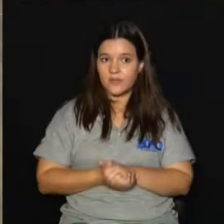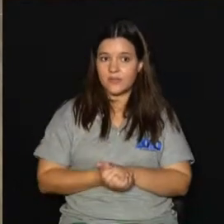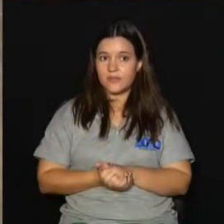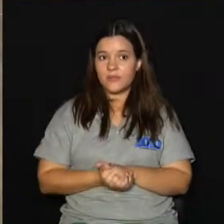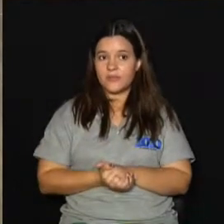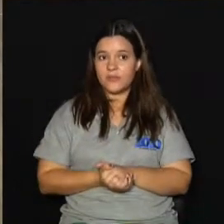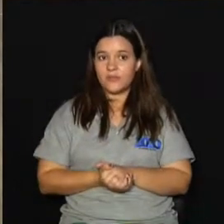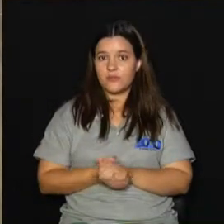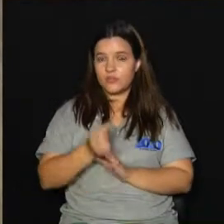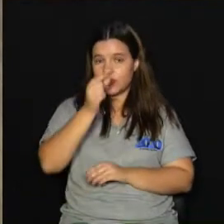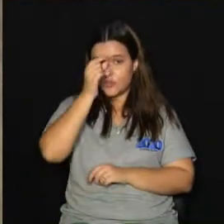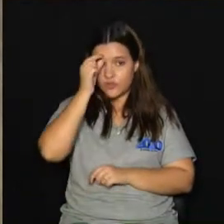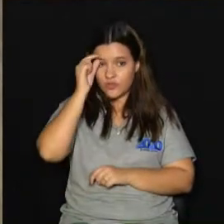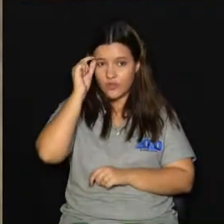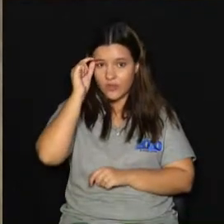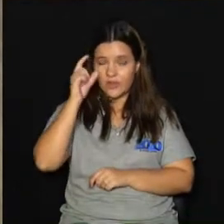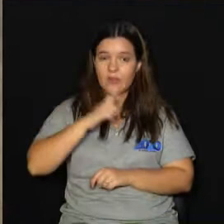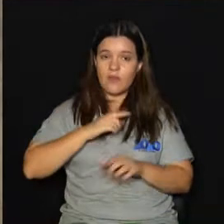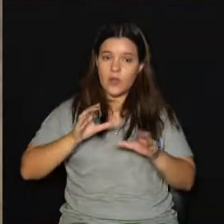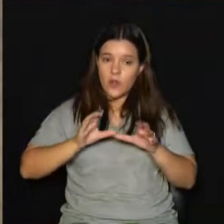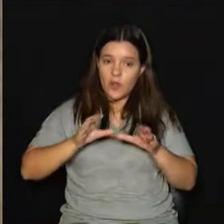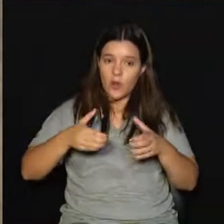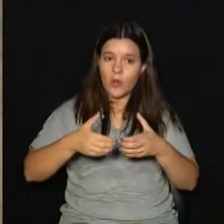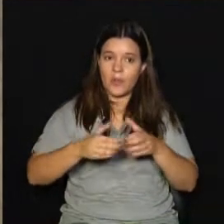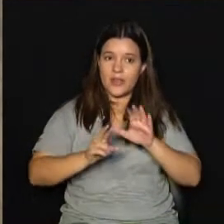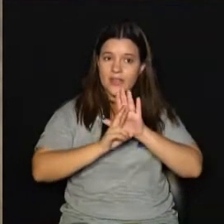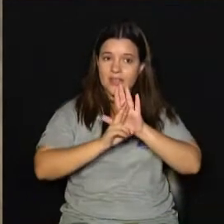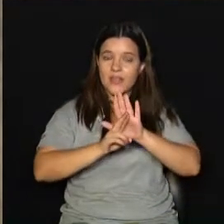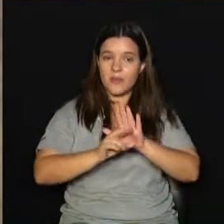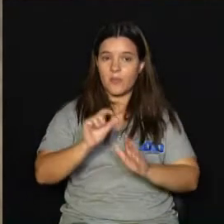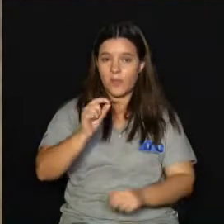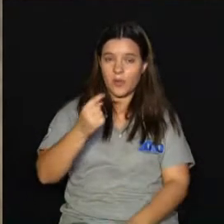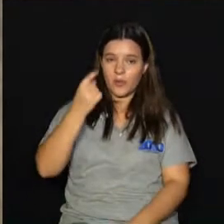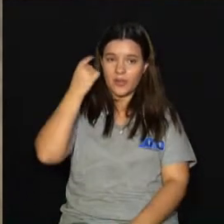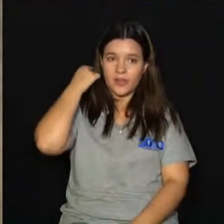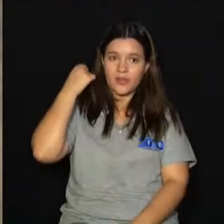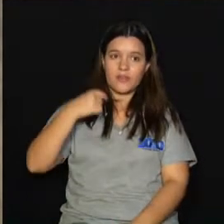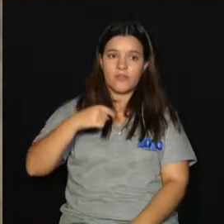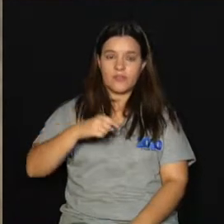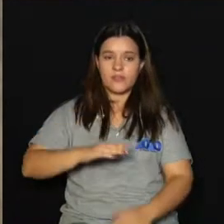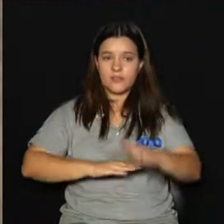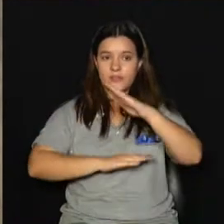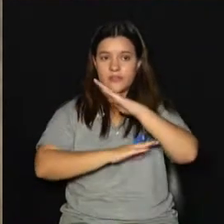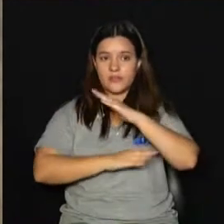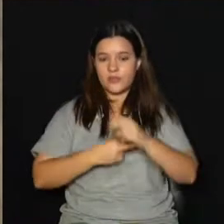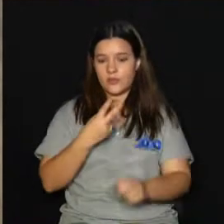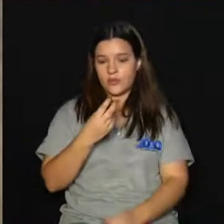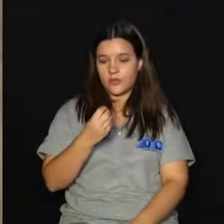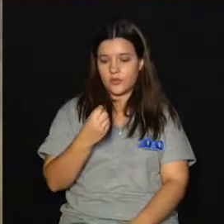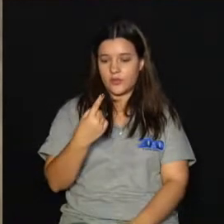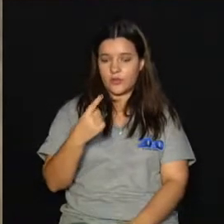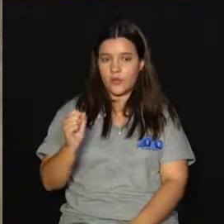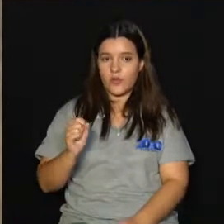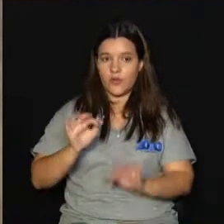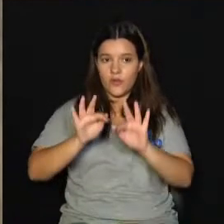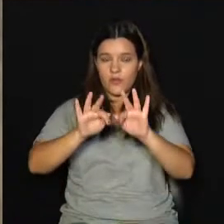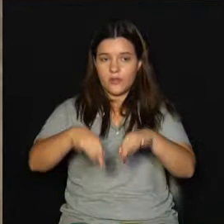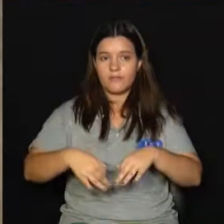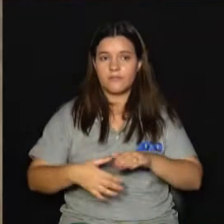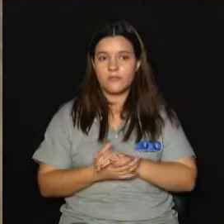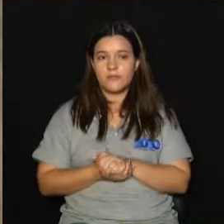uma comissão de representação recentemente aqui no Legislativo, em 2018, né, no final,